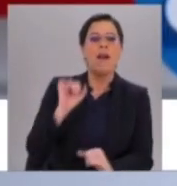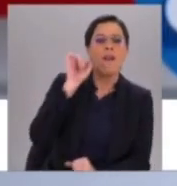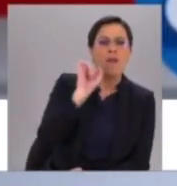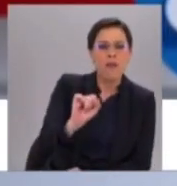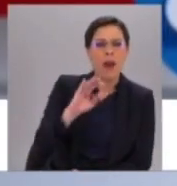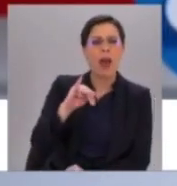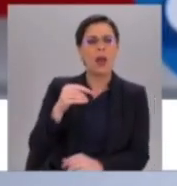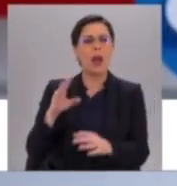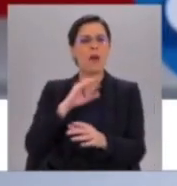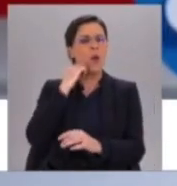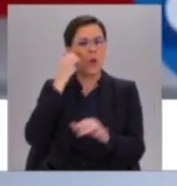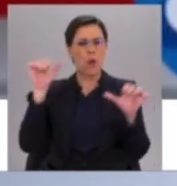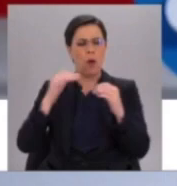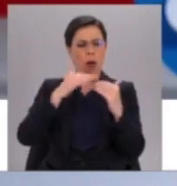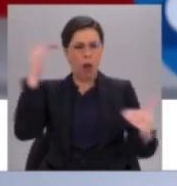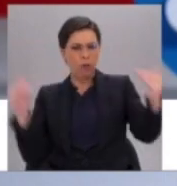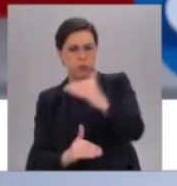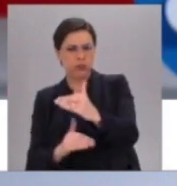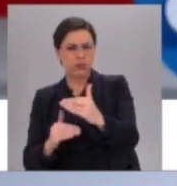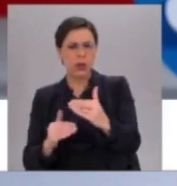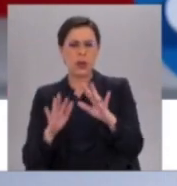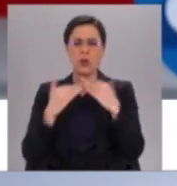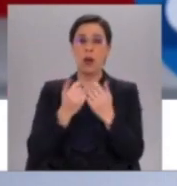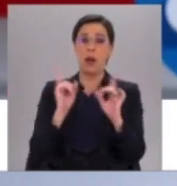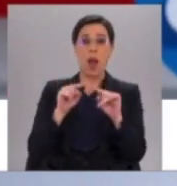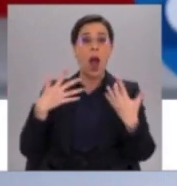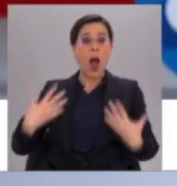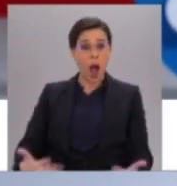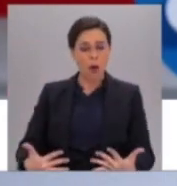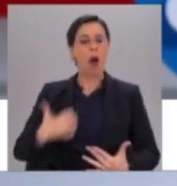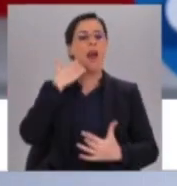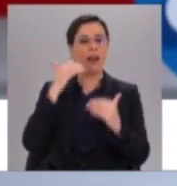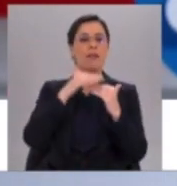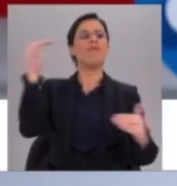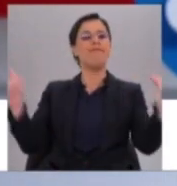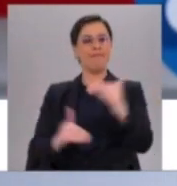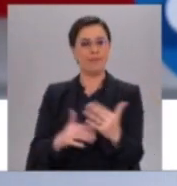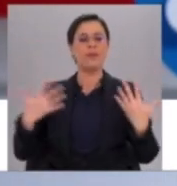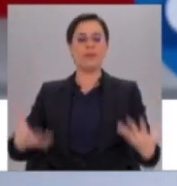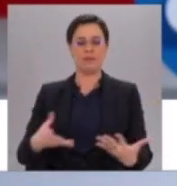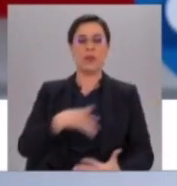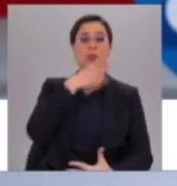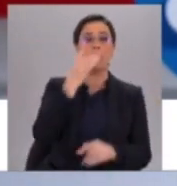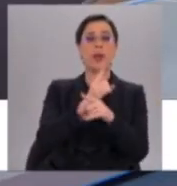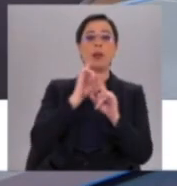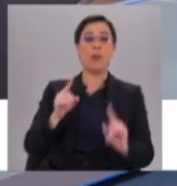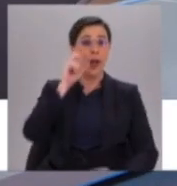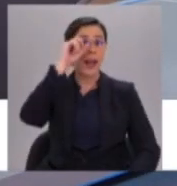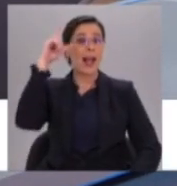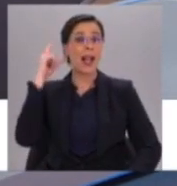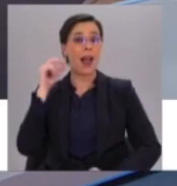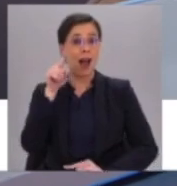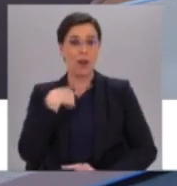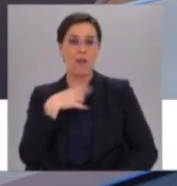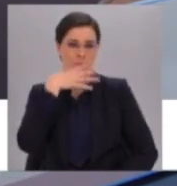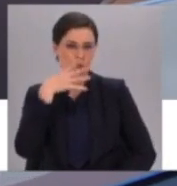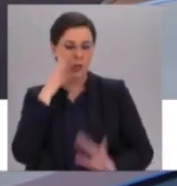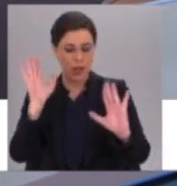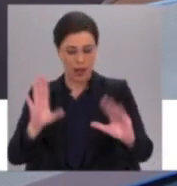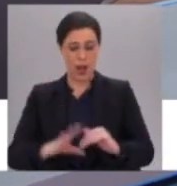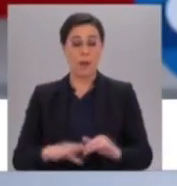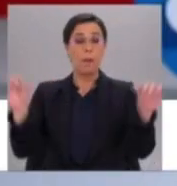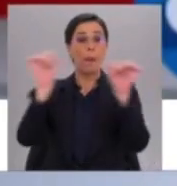o seu sms não iria agravar as desigualdades sociais E este aqui é este que agrava as desigualdades sociais e explique porque a Clara porque